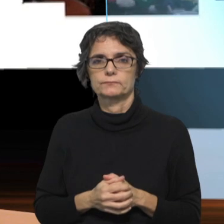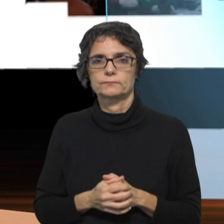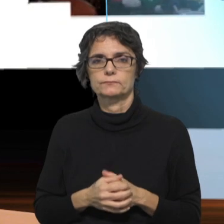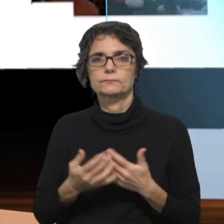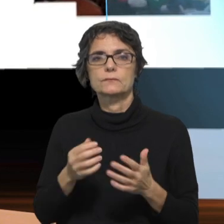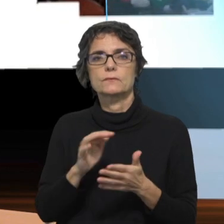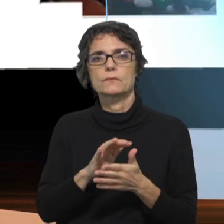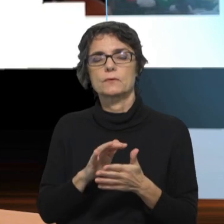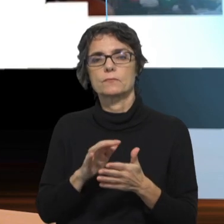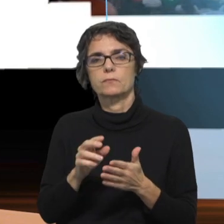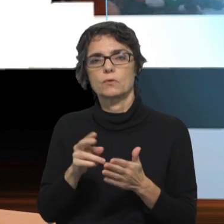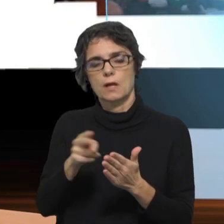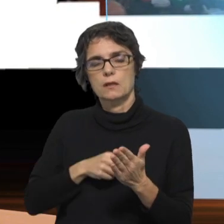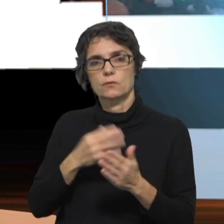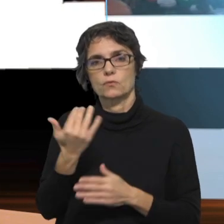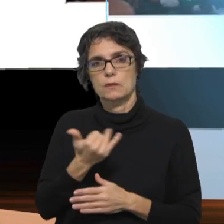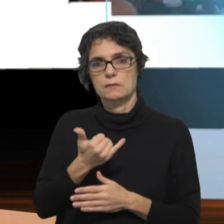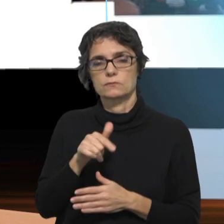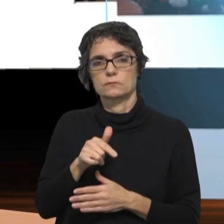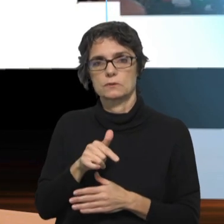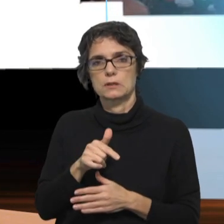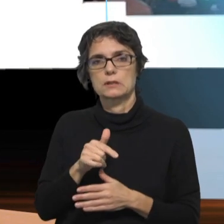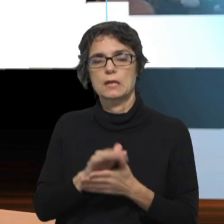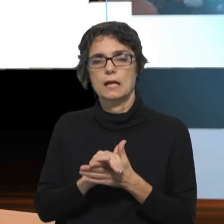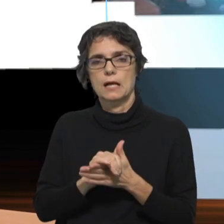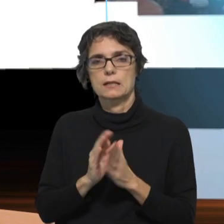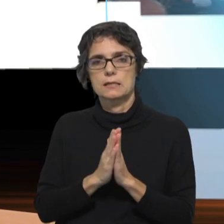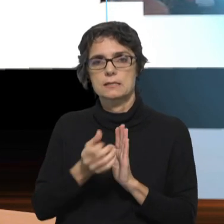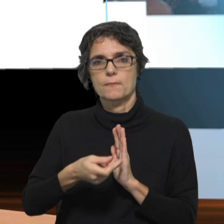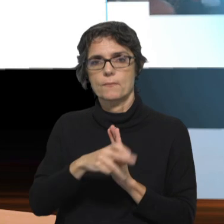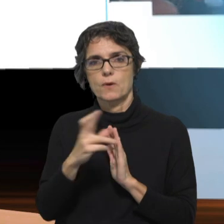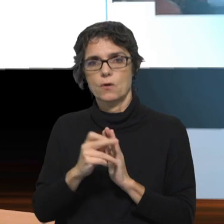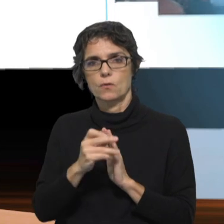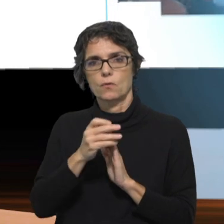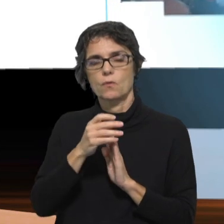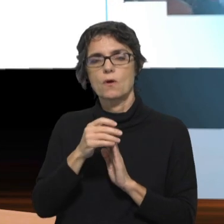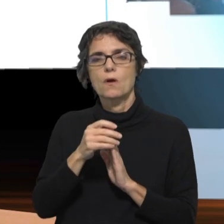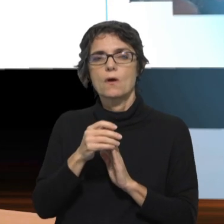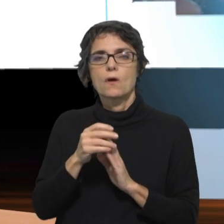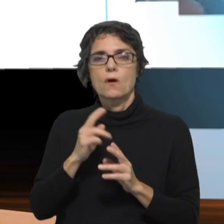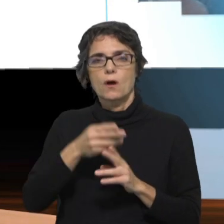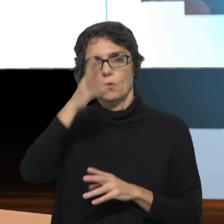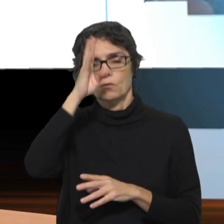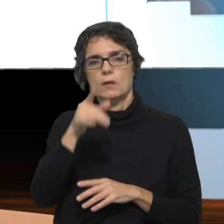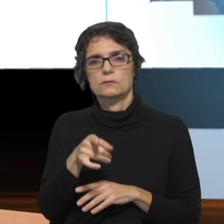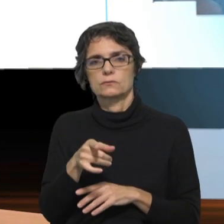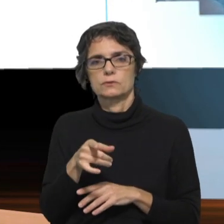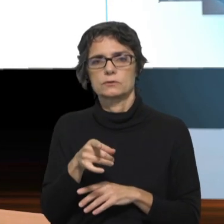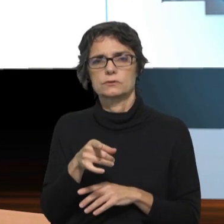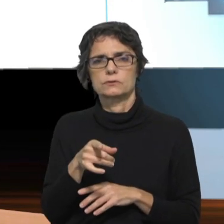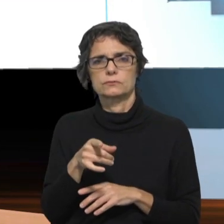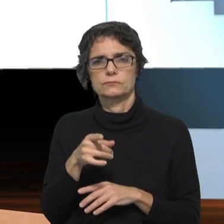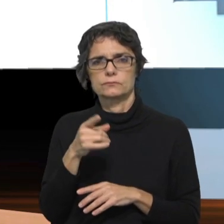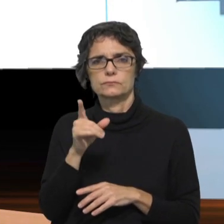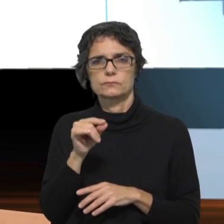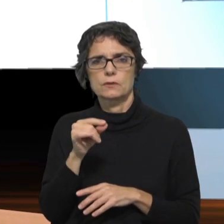leitura da carta de São Paulo aos Romanos, que aponta já também para essa revelação do